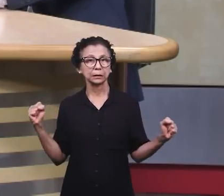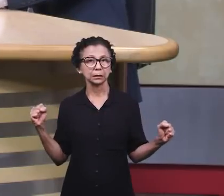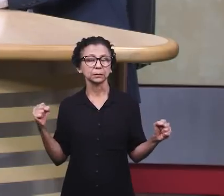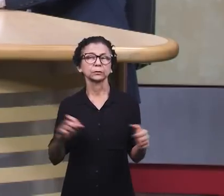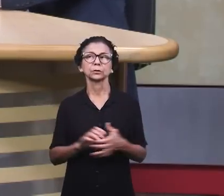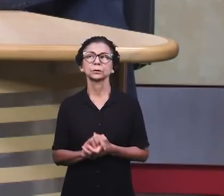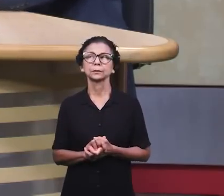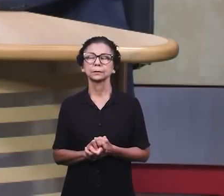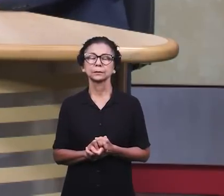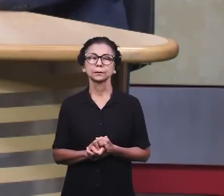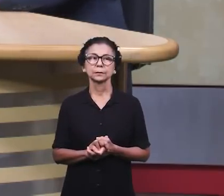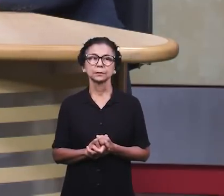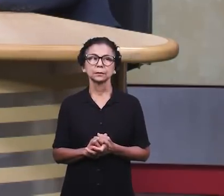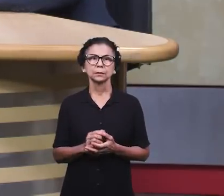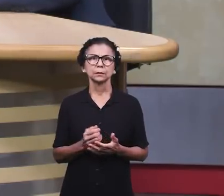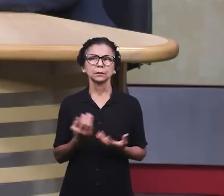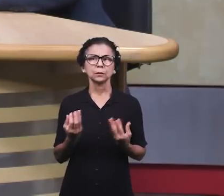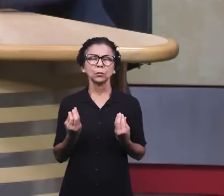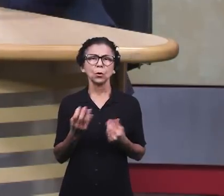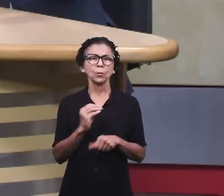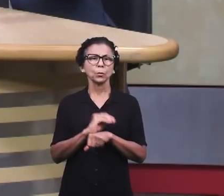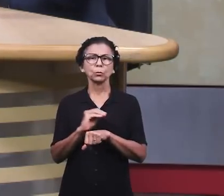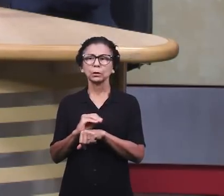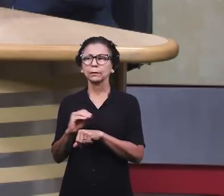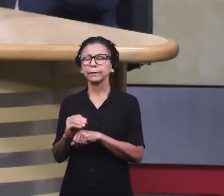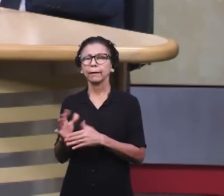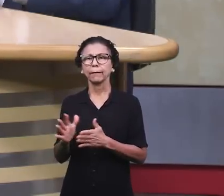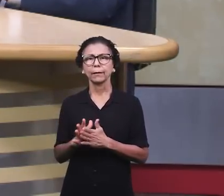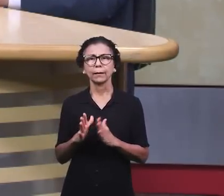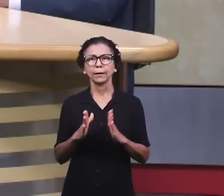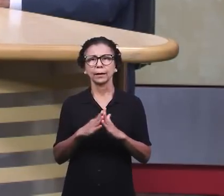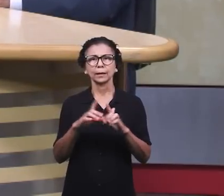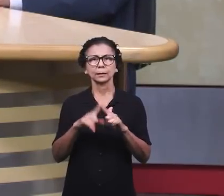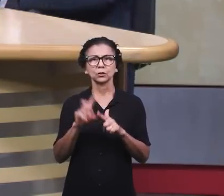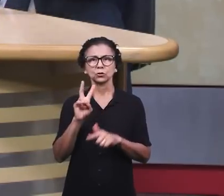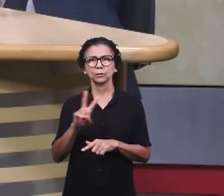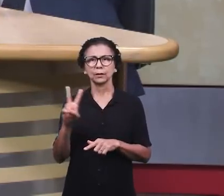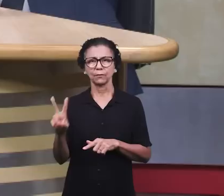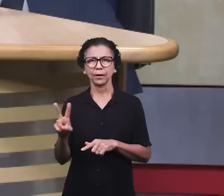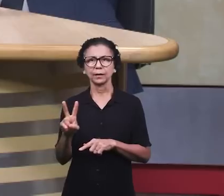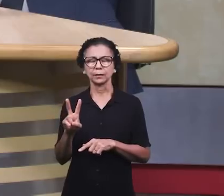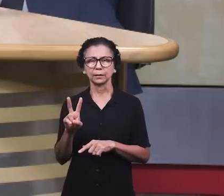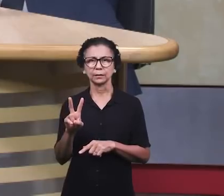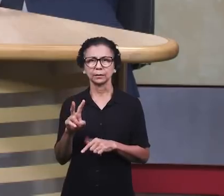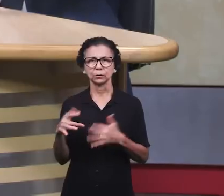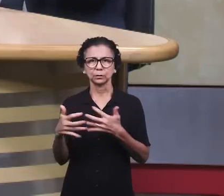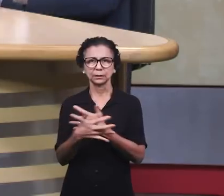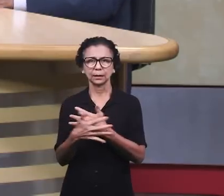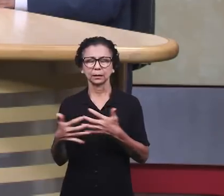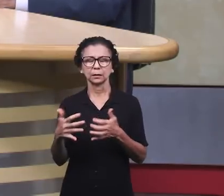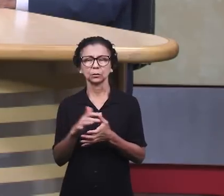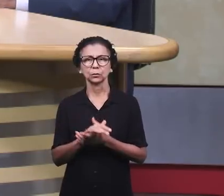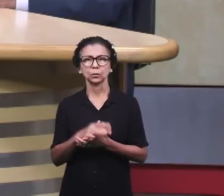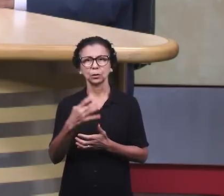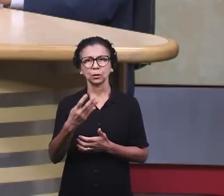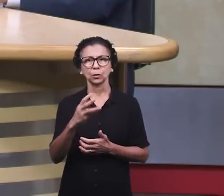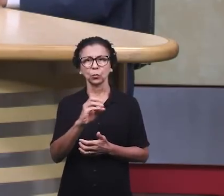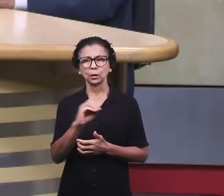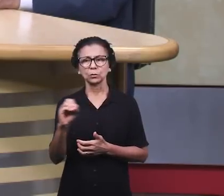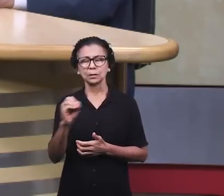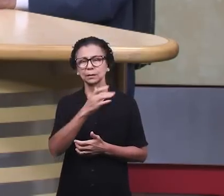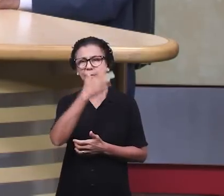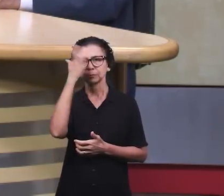como cuidar de igrejas. Uma igreja com Vila Velha tinha 400 membros na época, depois surgiu o Moby Dick e tudo